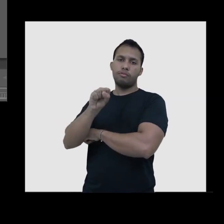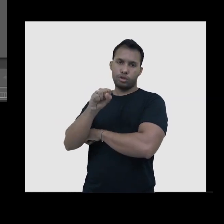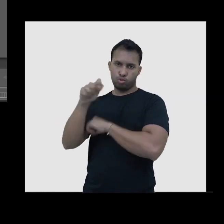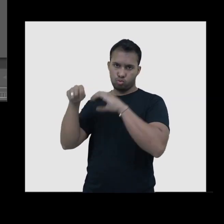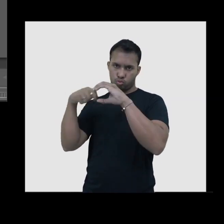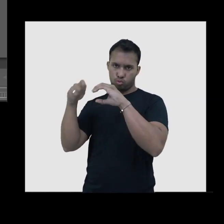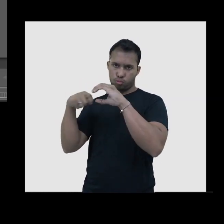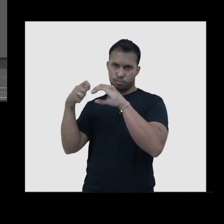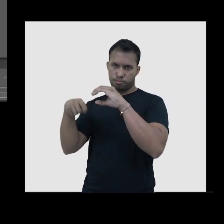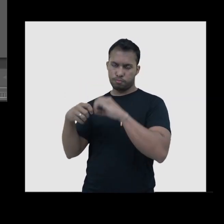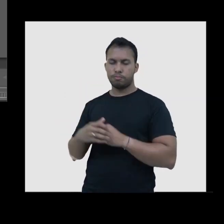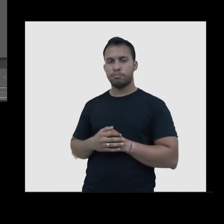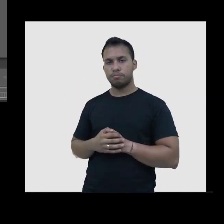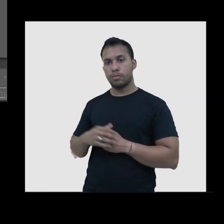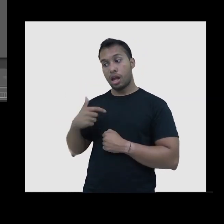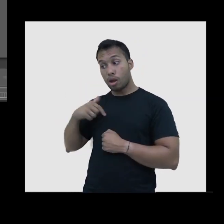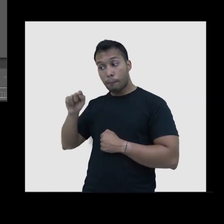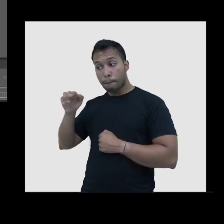Vou selecionar essa pasta,